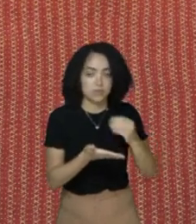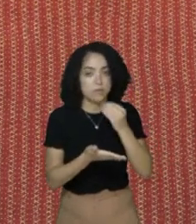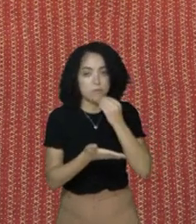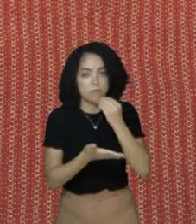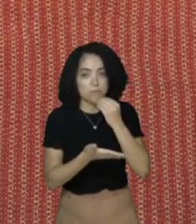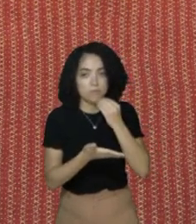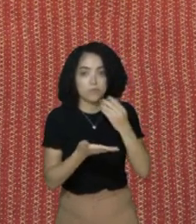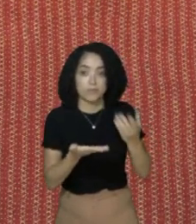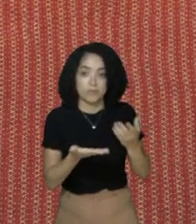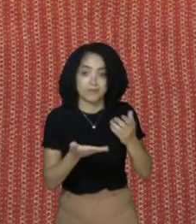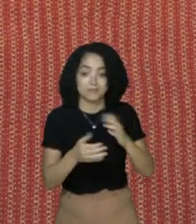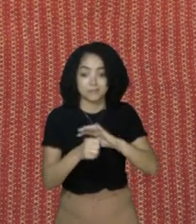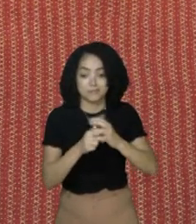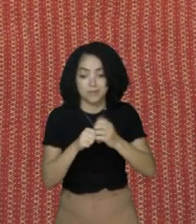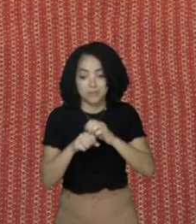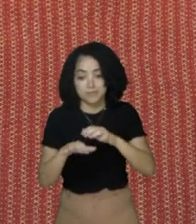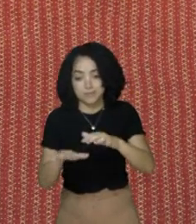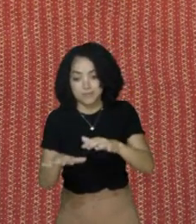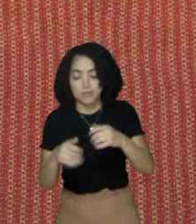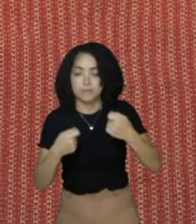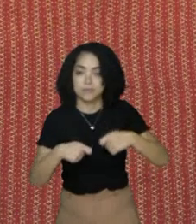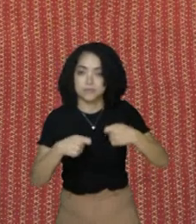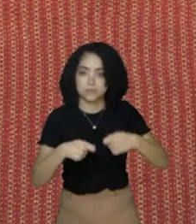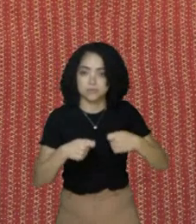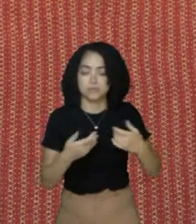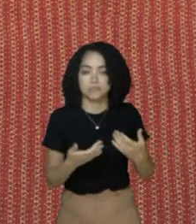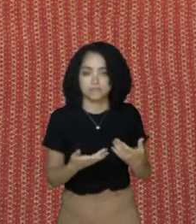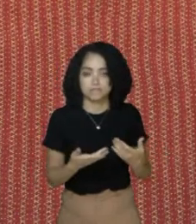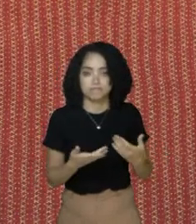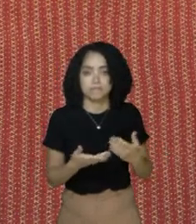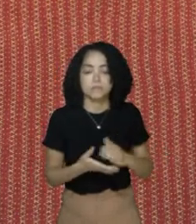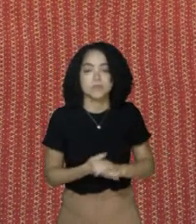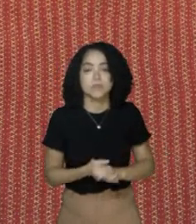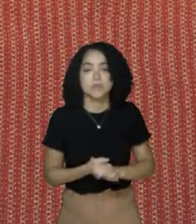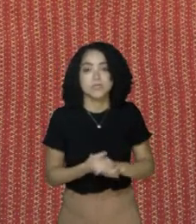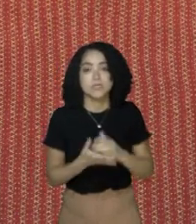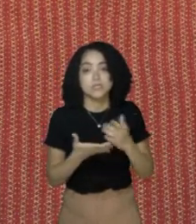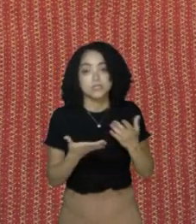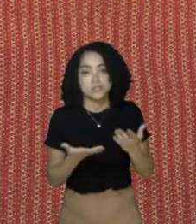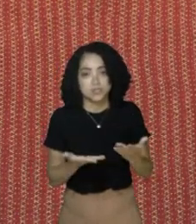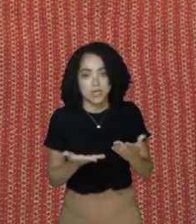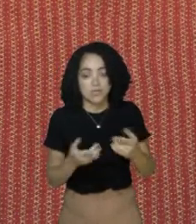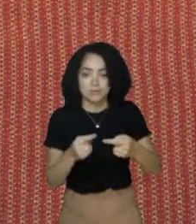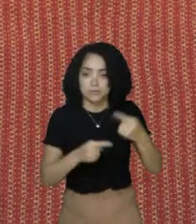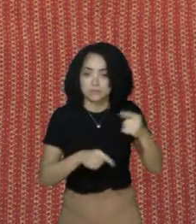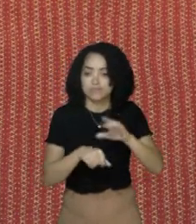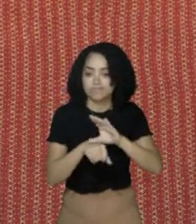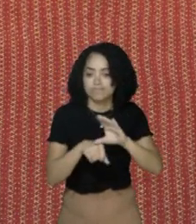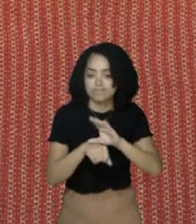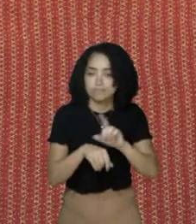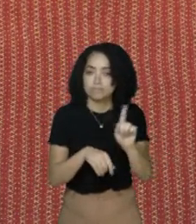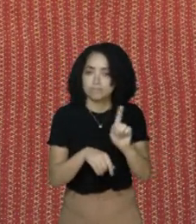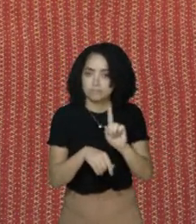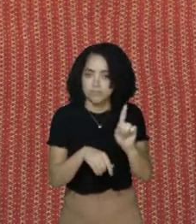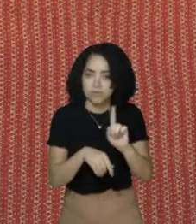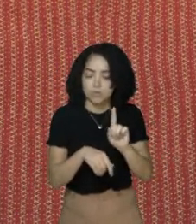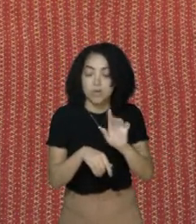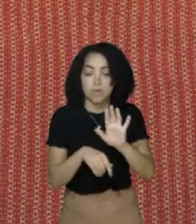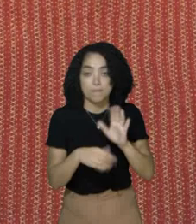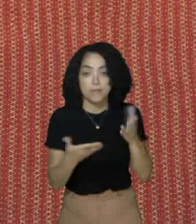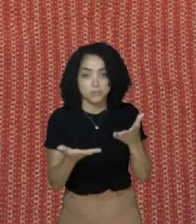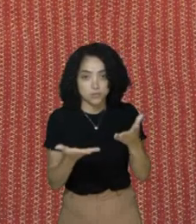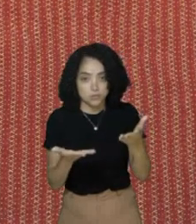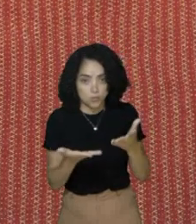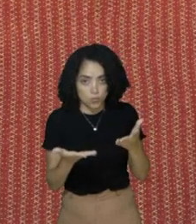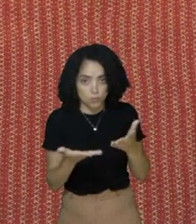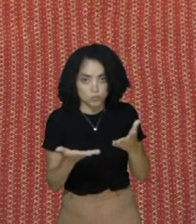na pandemia ela se fazia necessário. Já que ela não é inconstitucional, e hoje já está